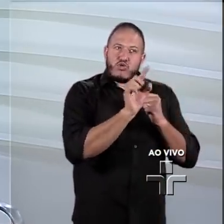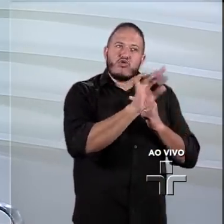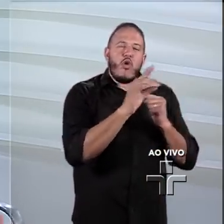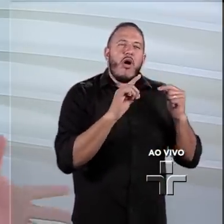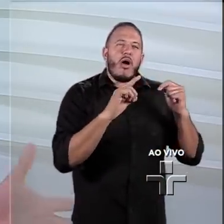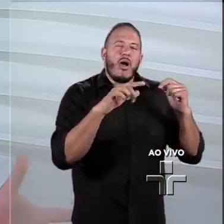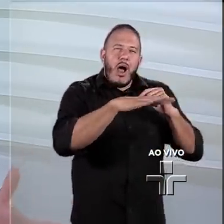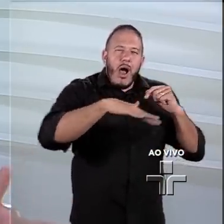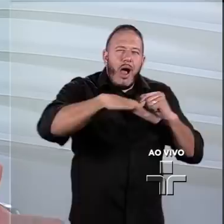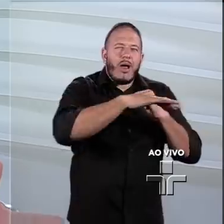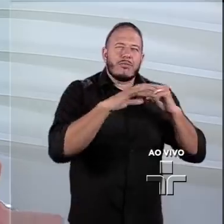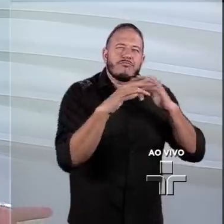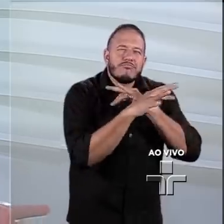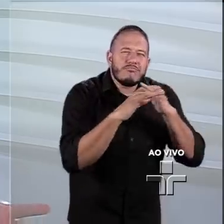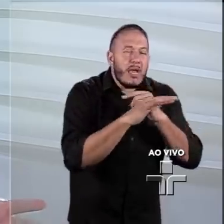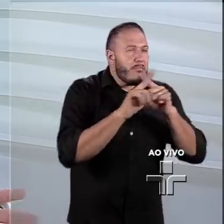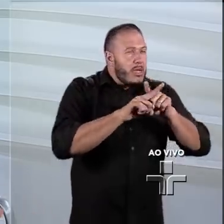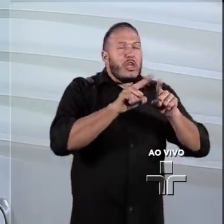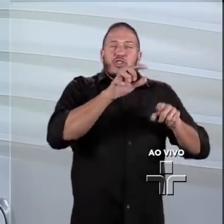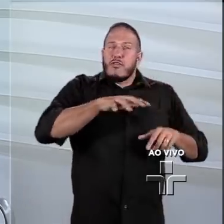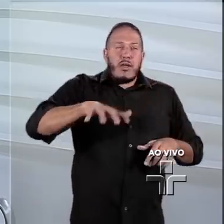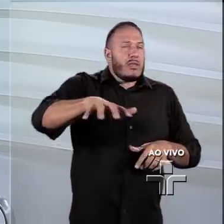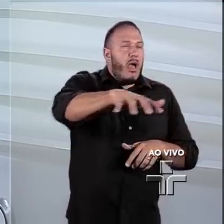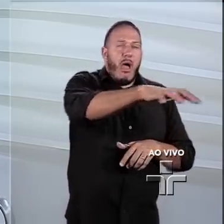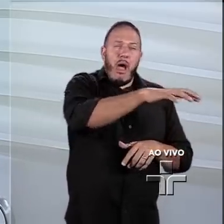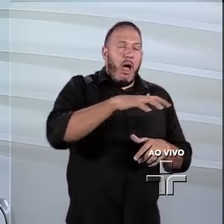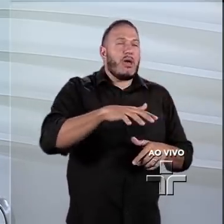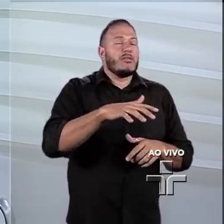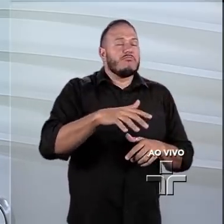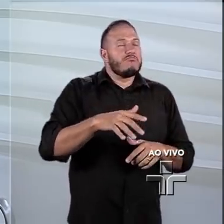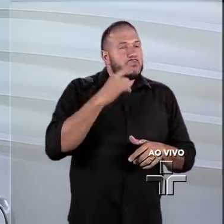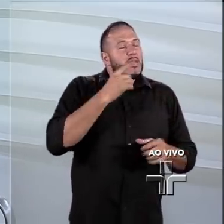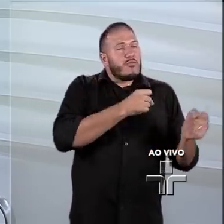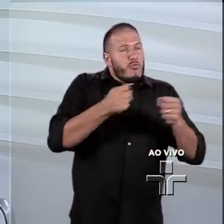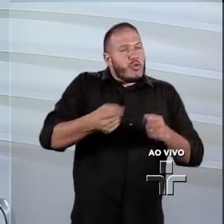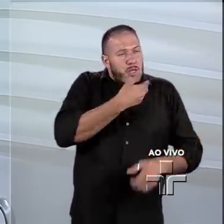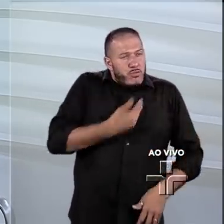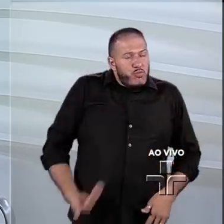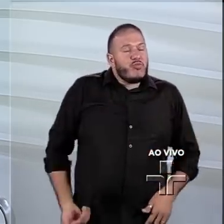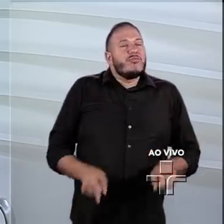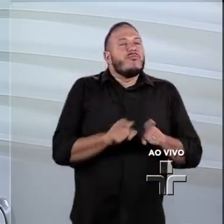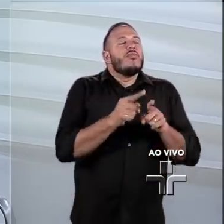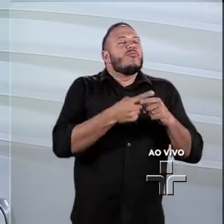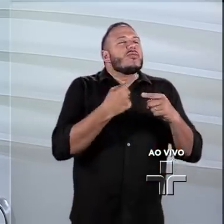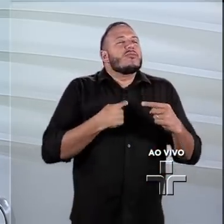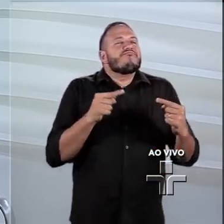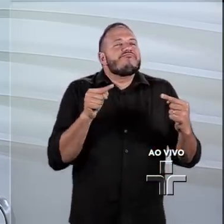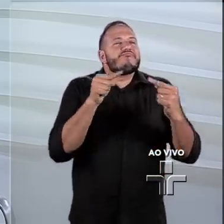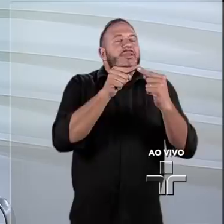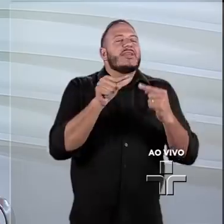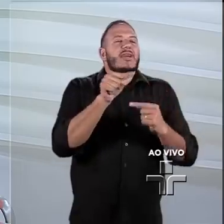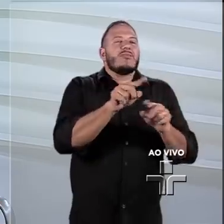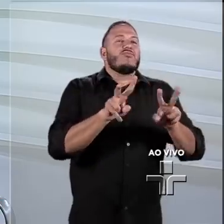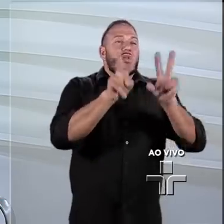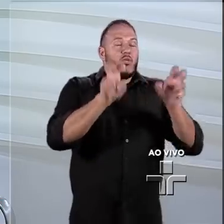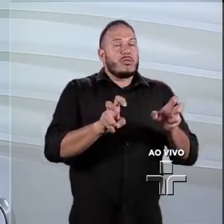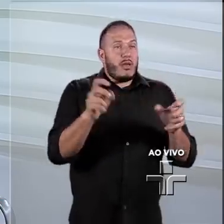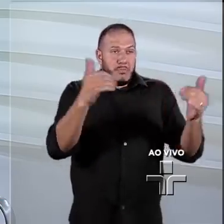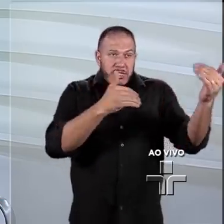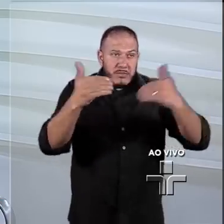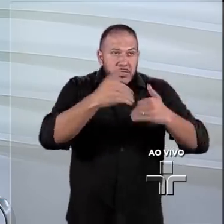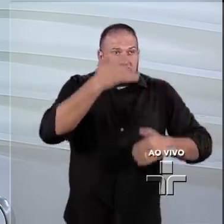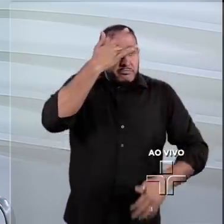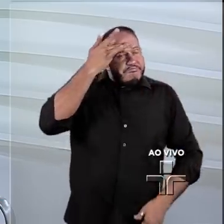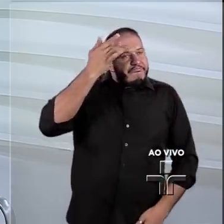em várias áreas do poder público, até porque ela está ligada a uma questão que é a participação das